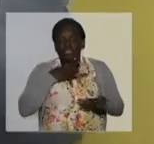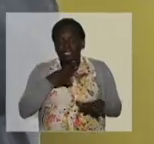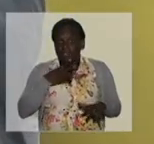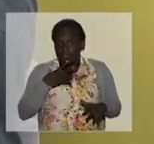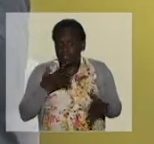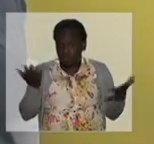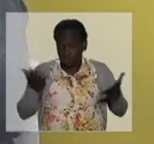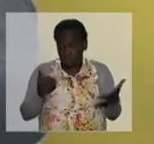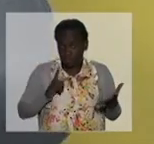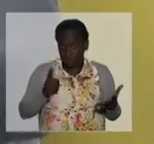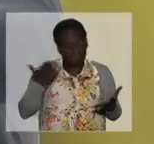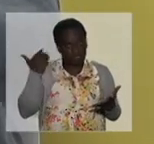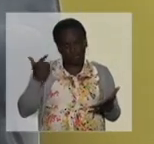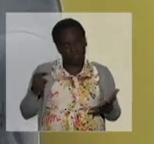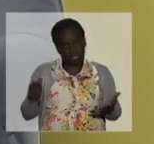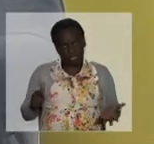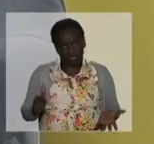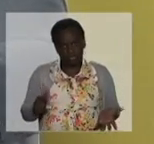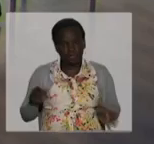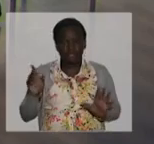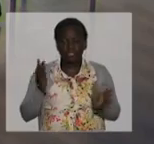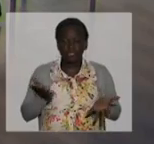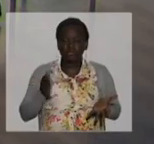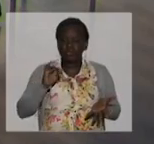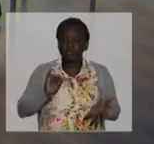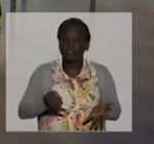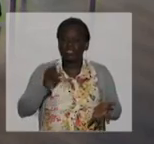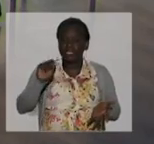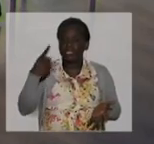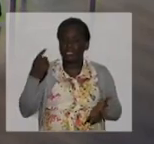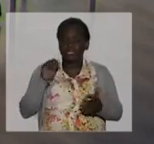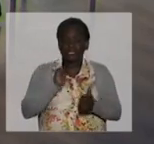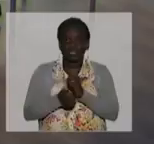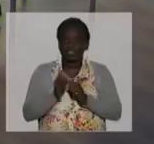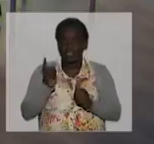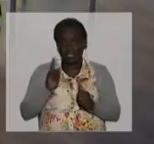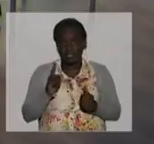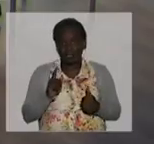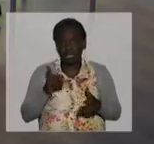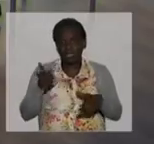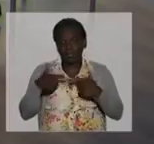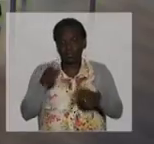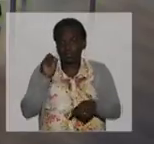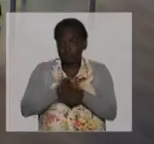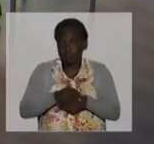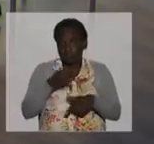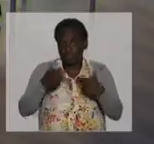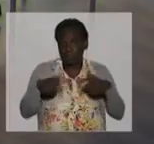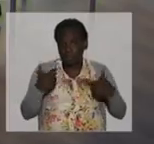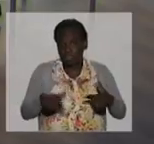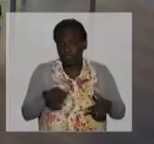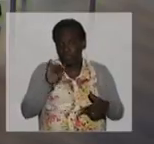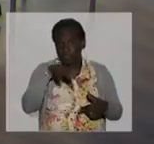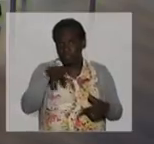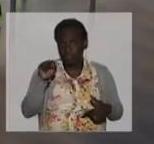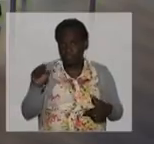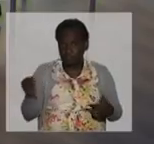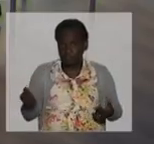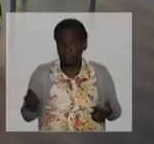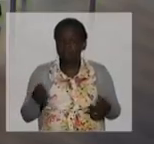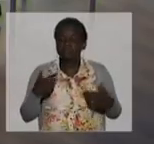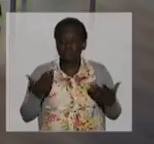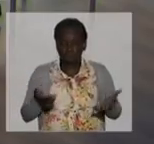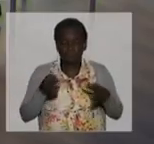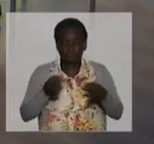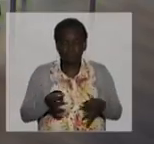apelo, esse reconhecimento Sim. que tem hoje. Eles não eram aproveitados como ex-atletas. Eles eram empregados na